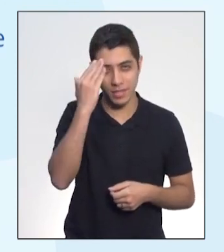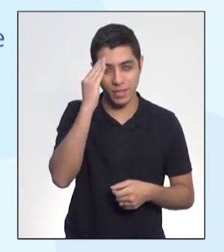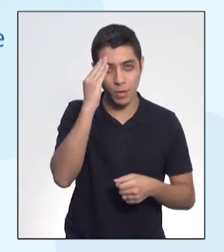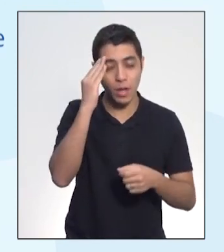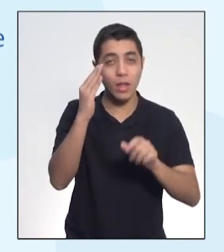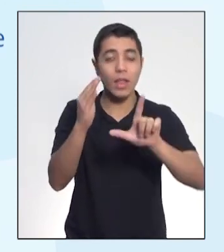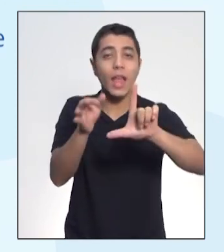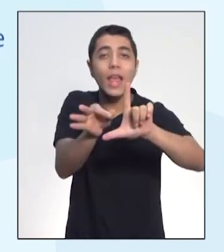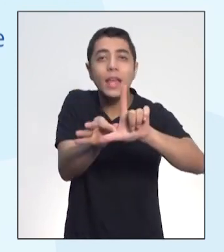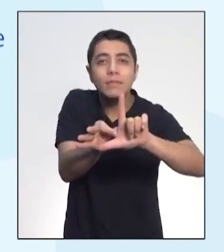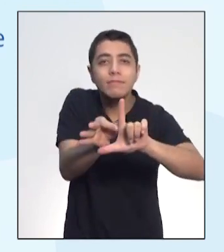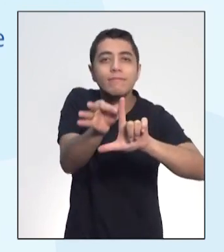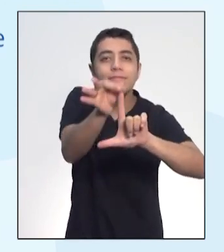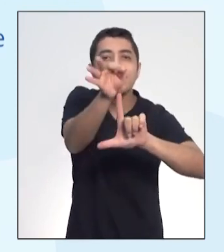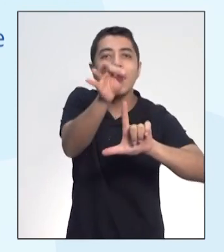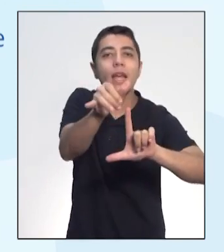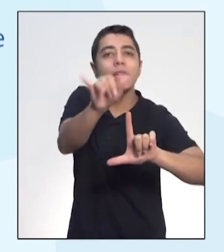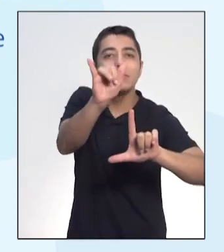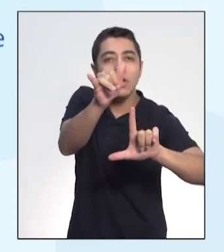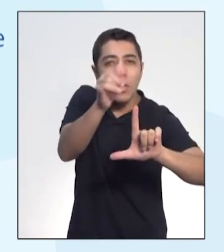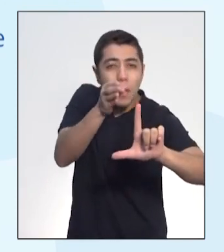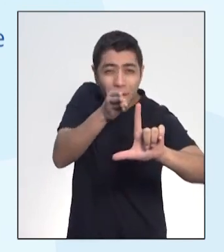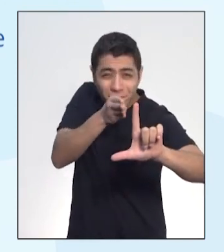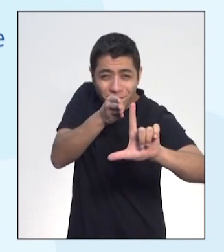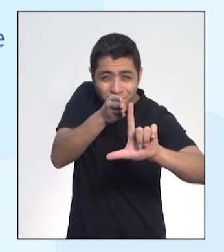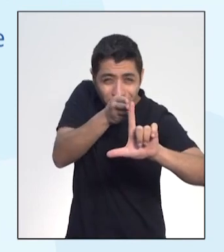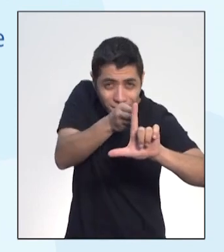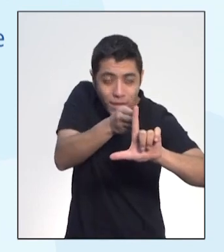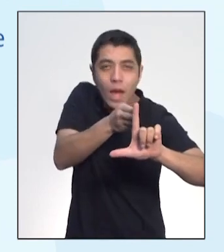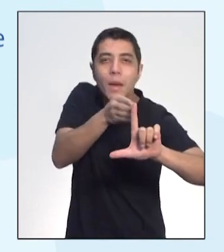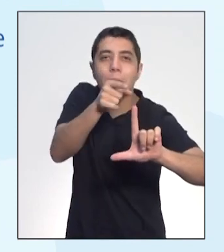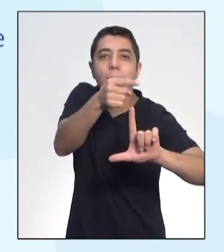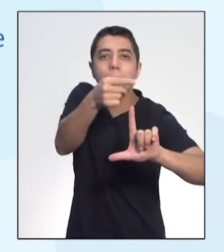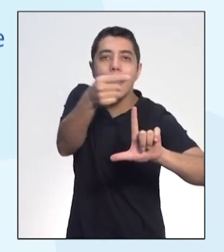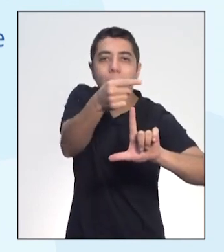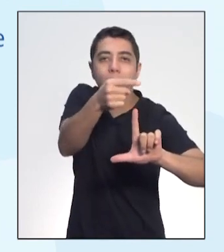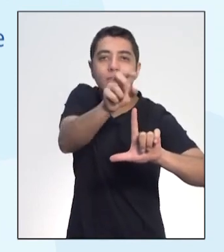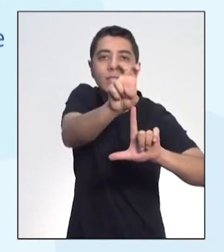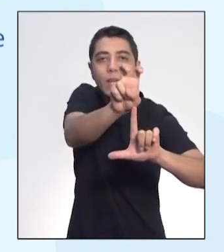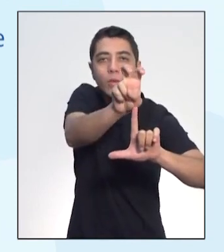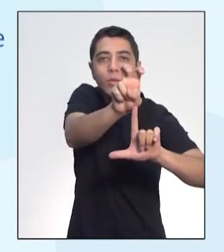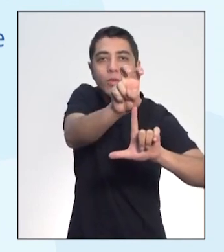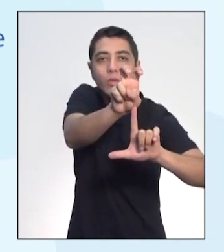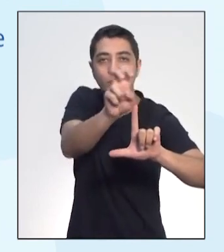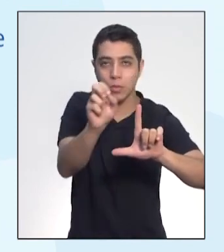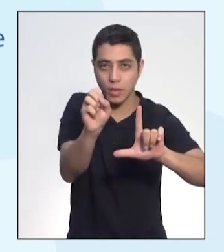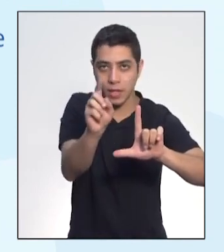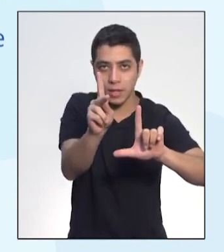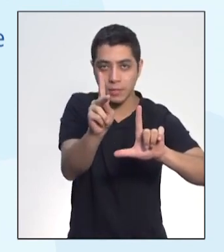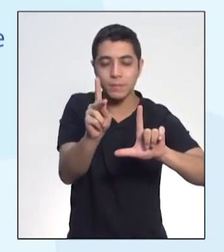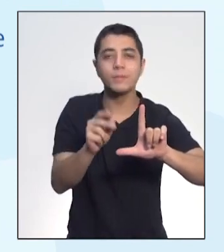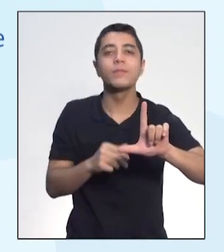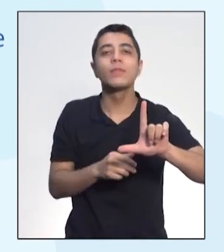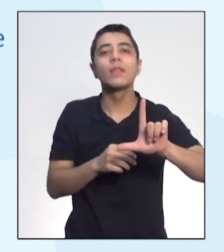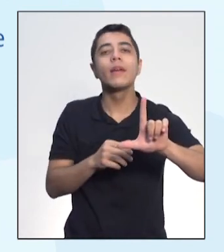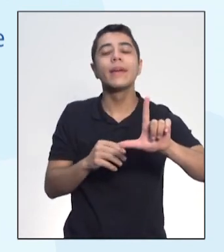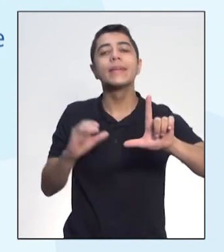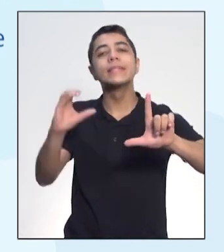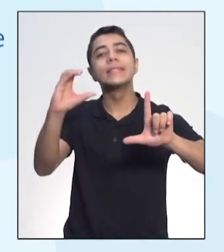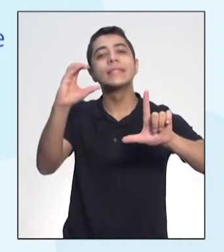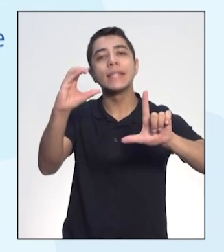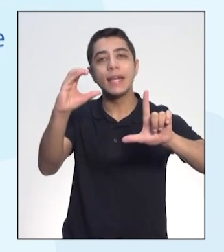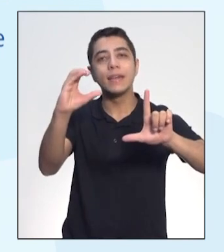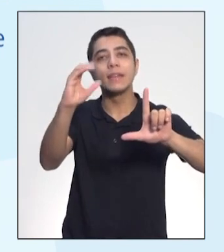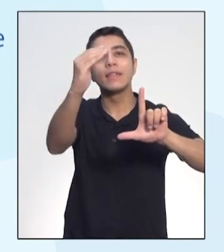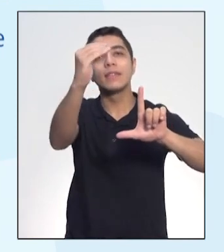é zerado e o Y tem o valor de -5. Tudo bem? Tá, e no item C, onde cruzou o X? Fiz lá 2 setinhas. A gente